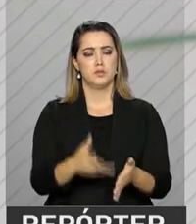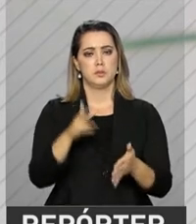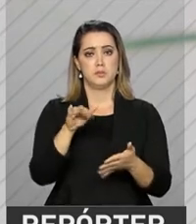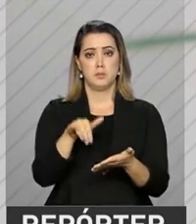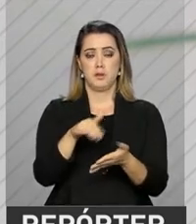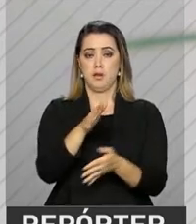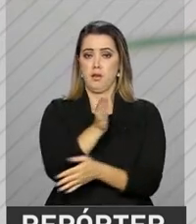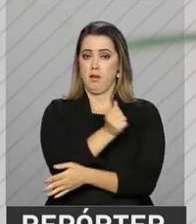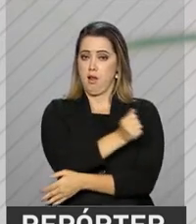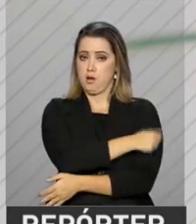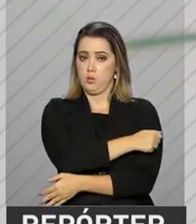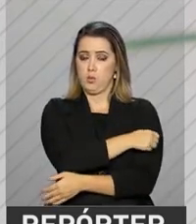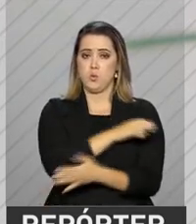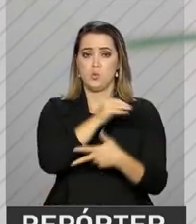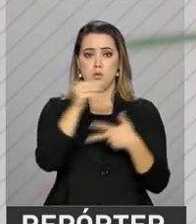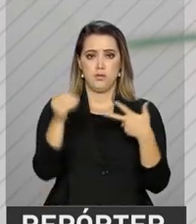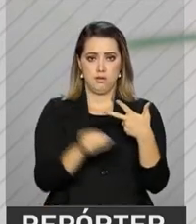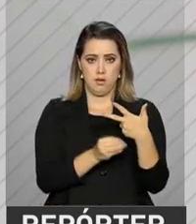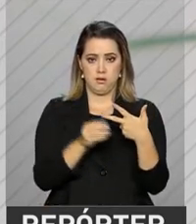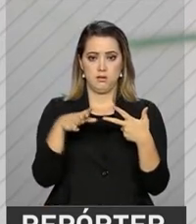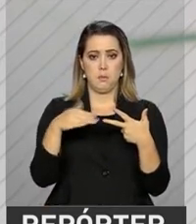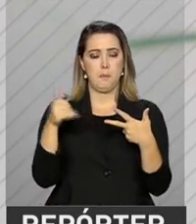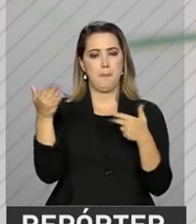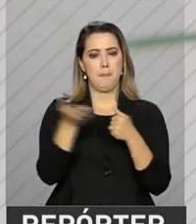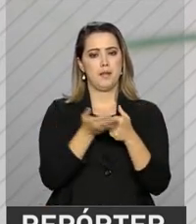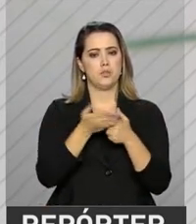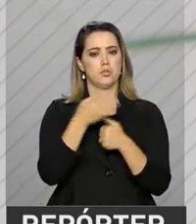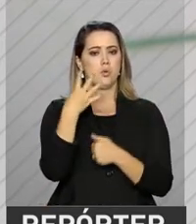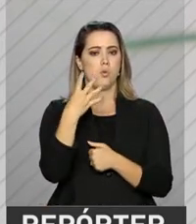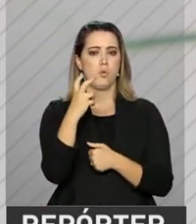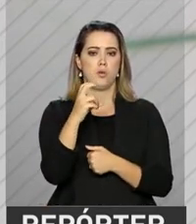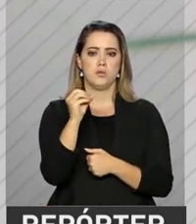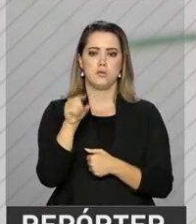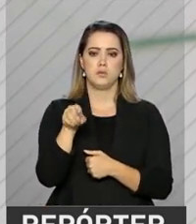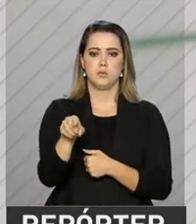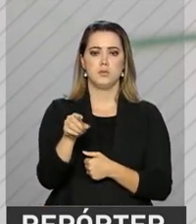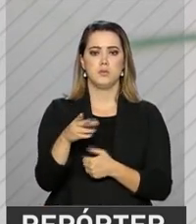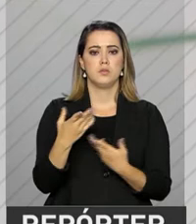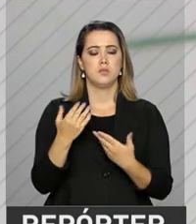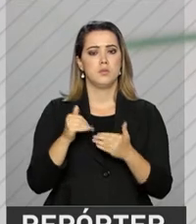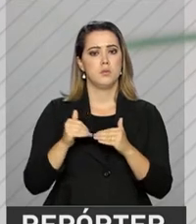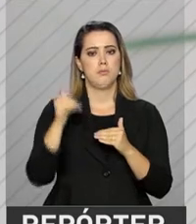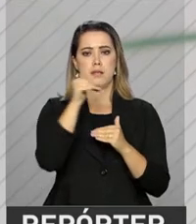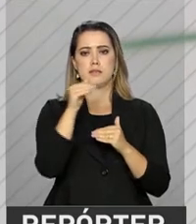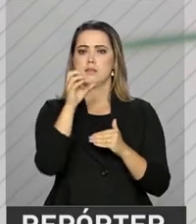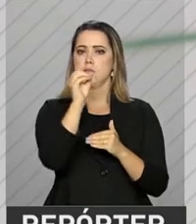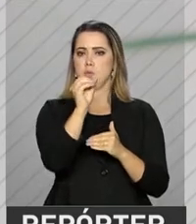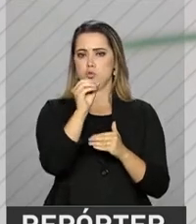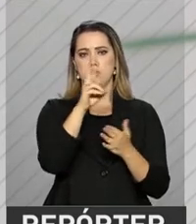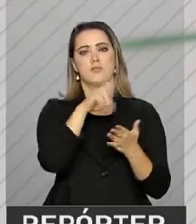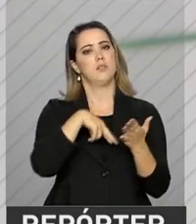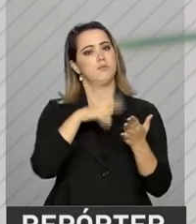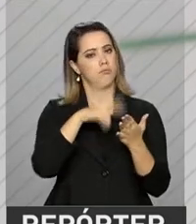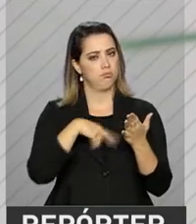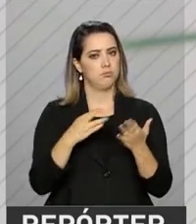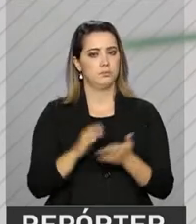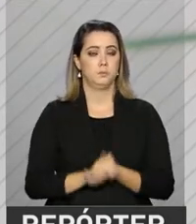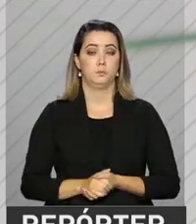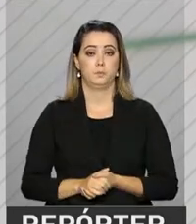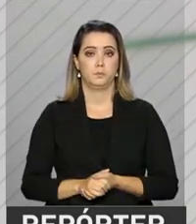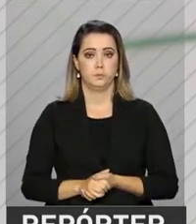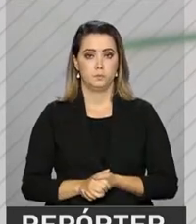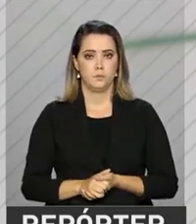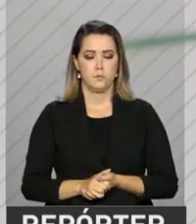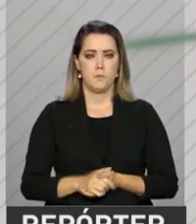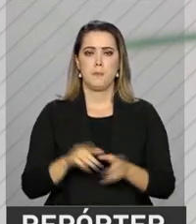tenham feito o enem com média igual ou superior a 450 pontos e que não tiraram zero na redação o candidato